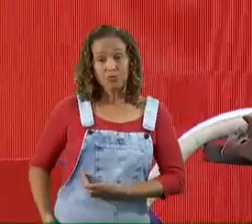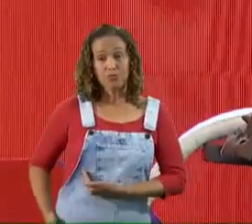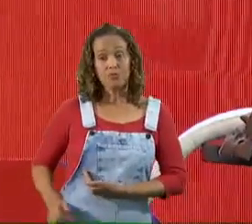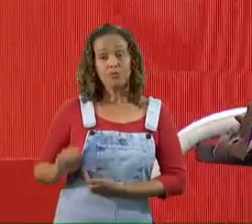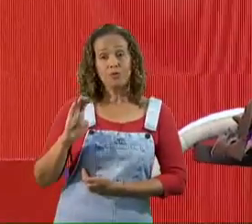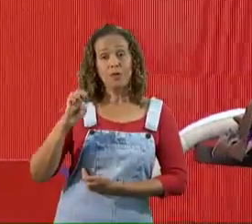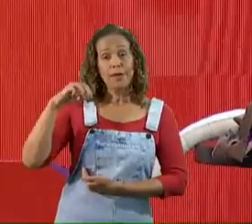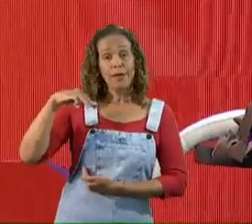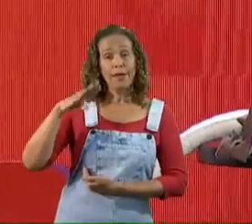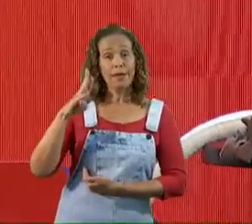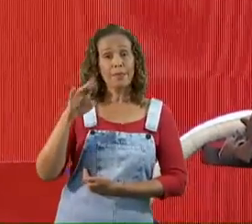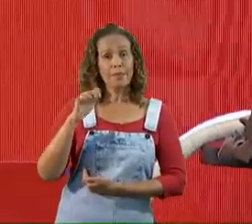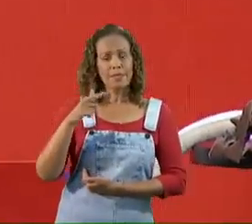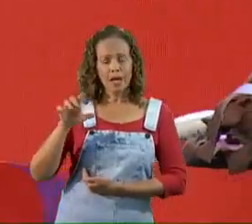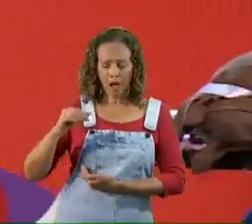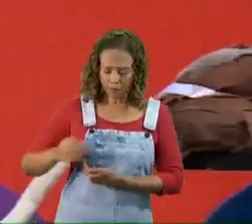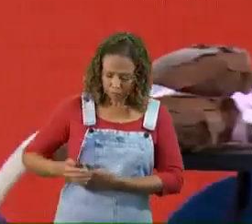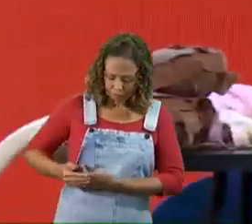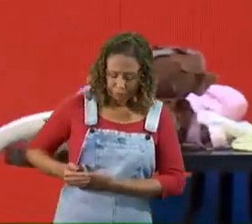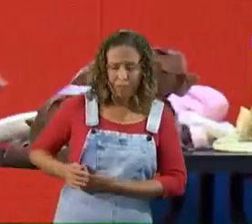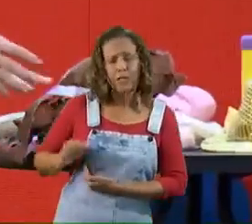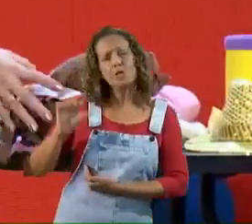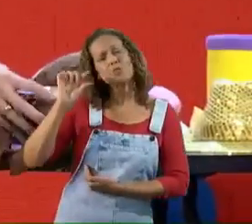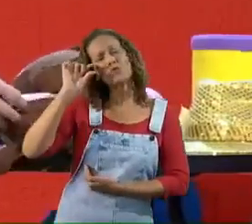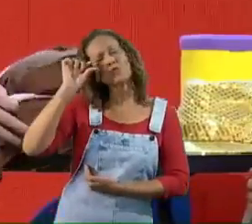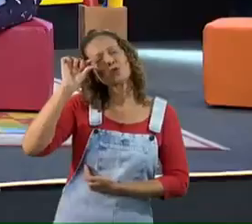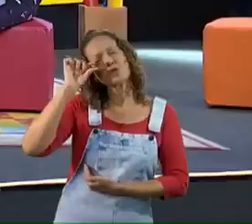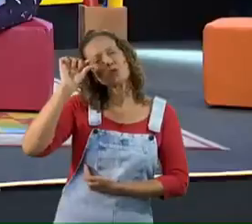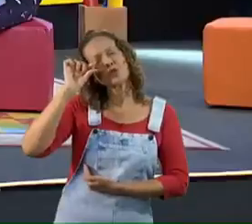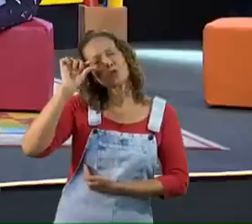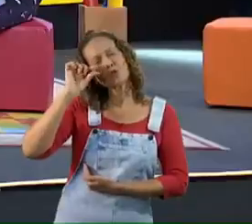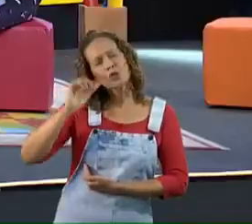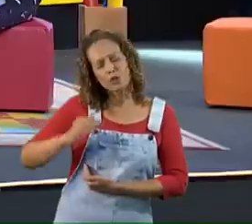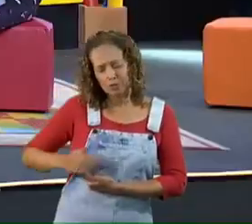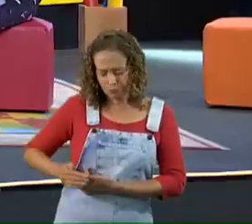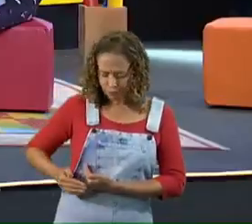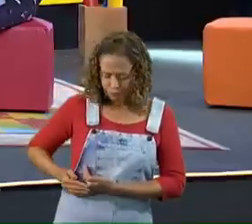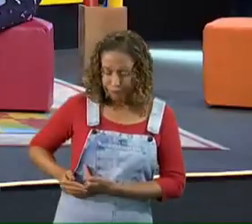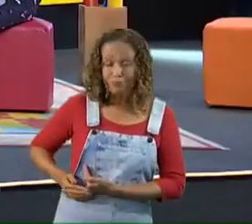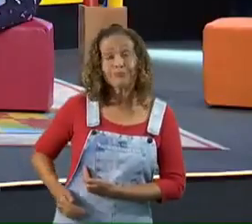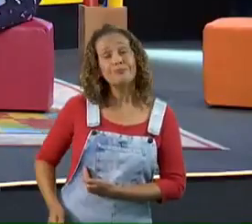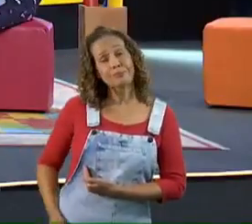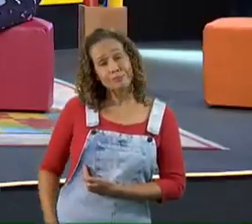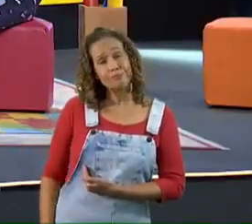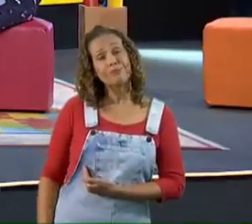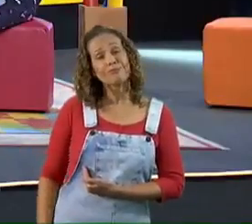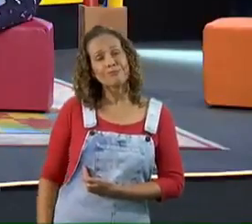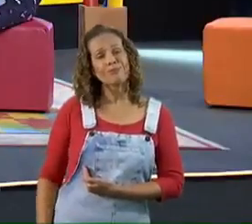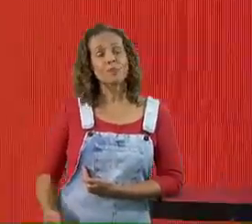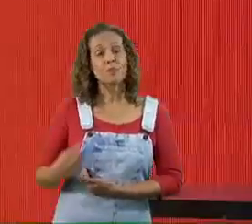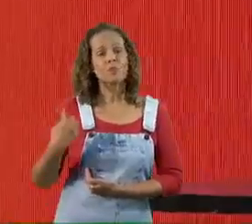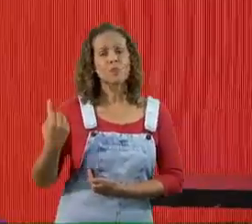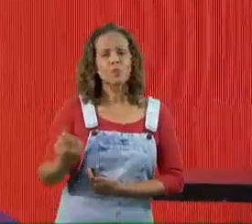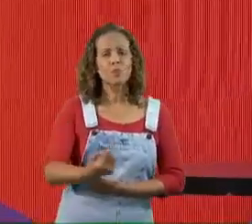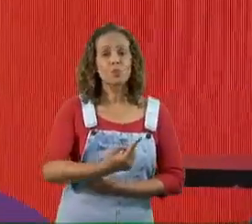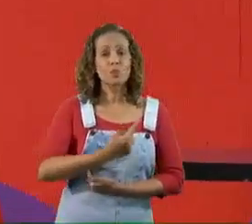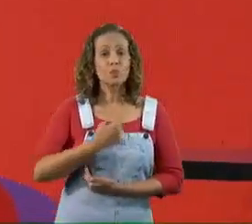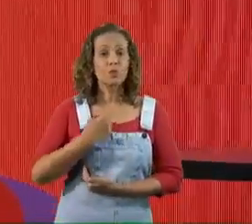isso mesmo. Bem pequenininho. Nós éramos do tamanho de